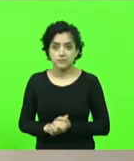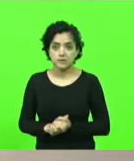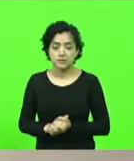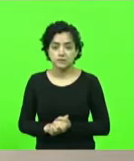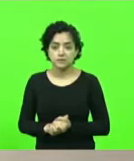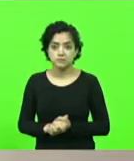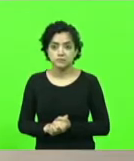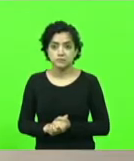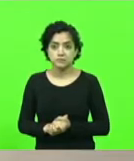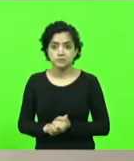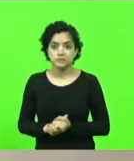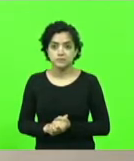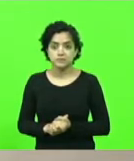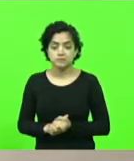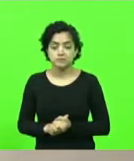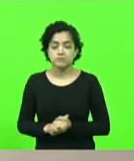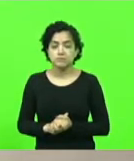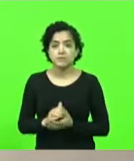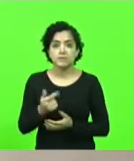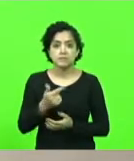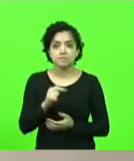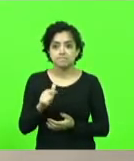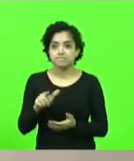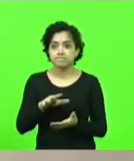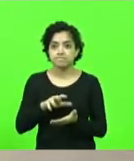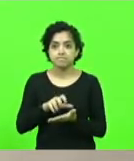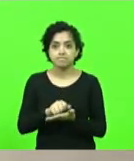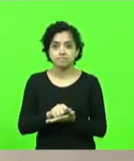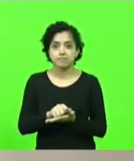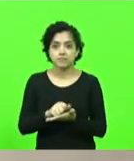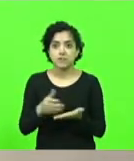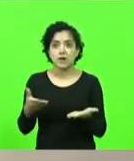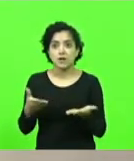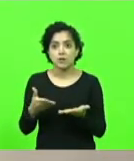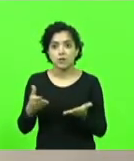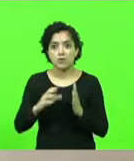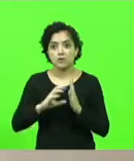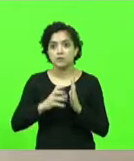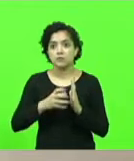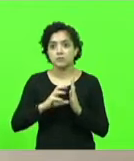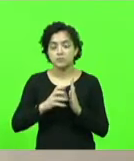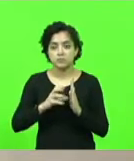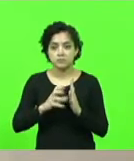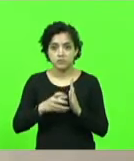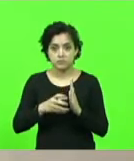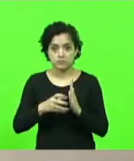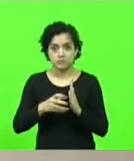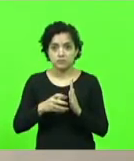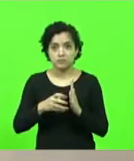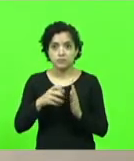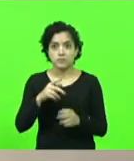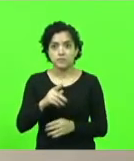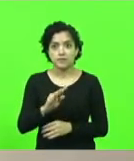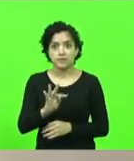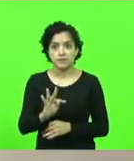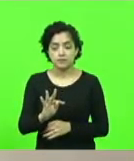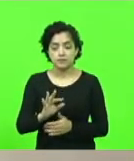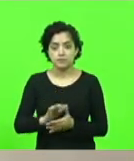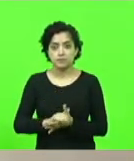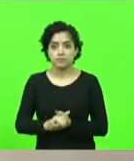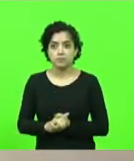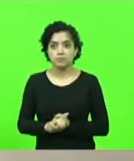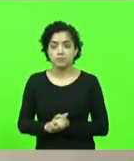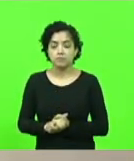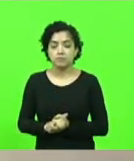em não havendo oradores inscritos o horário é do bloco do partido PT